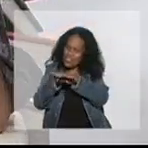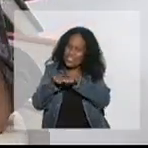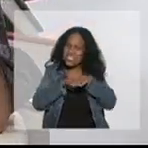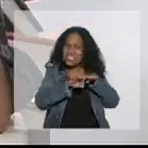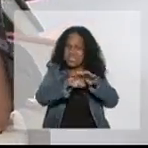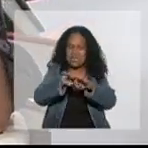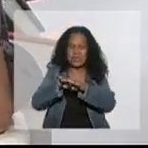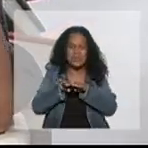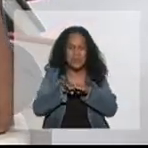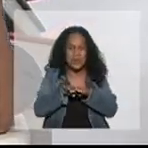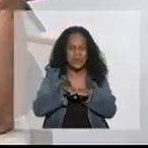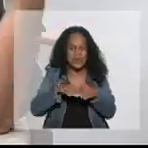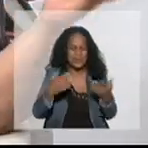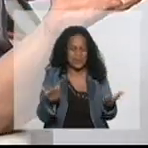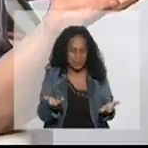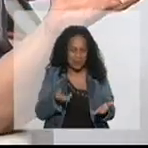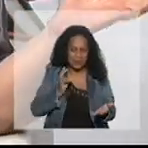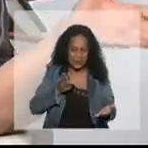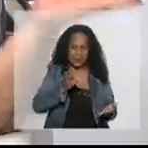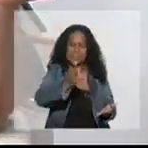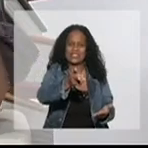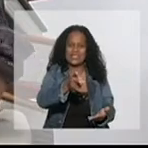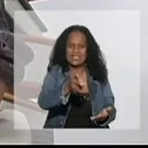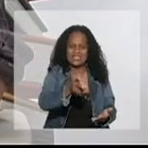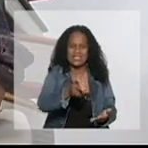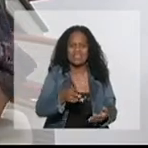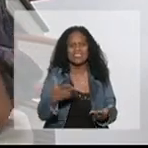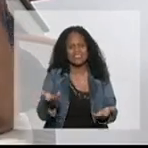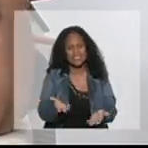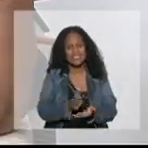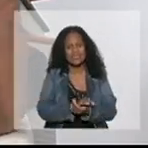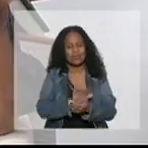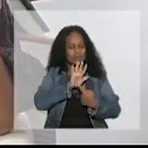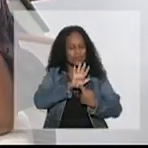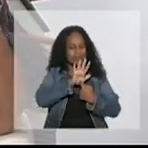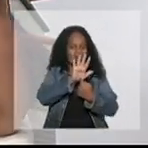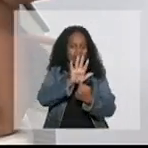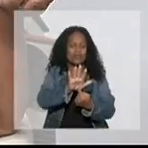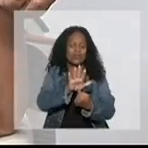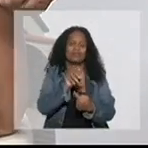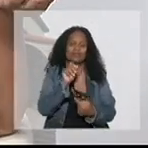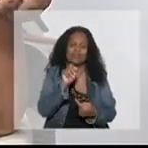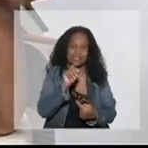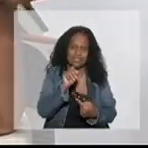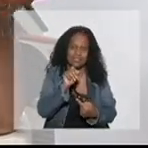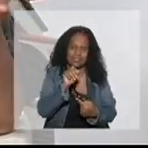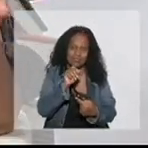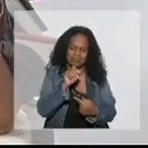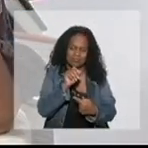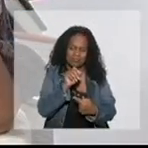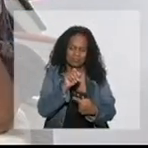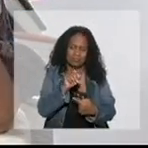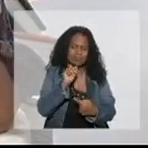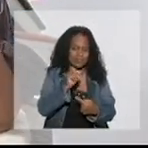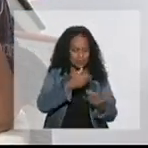porque eles sempre, quando faziam um gol, precisava continuar para poder empatar. Então, isso revela muito